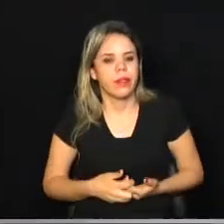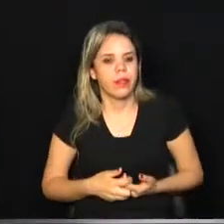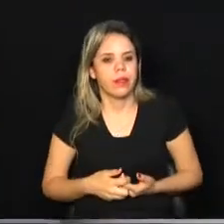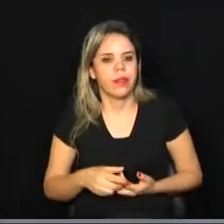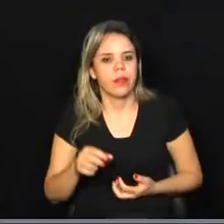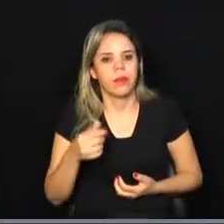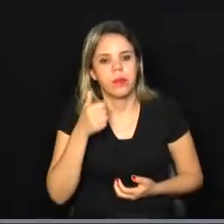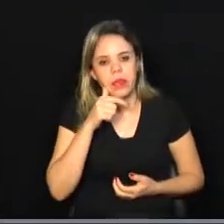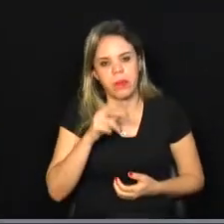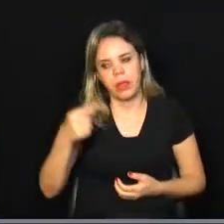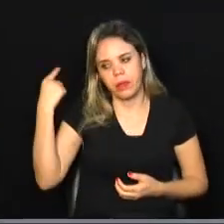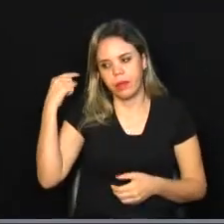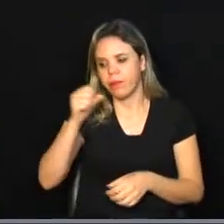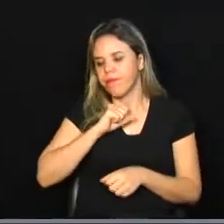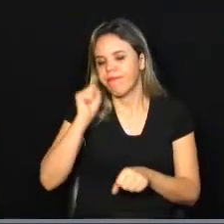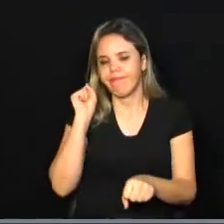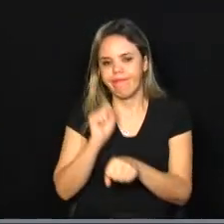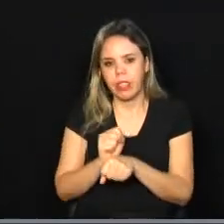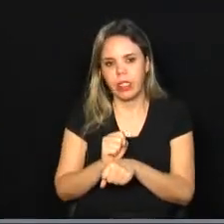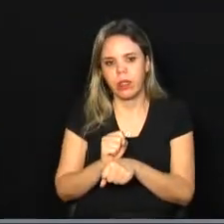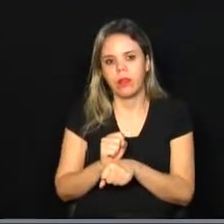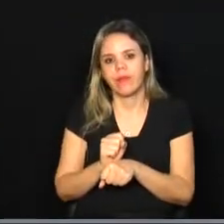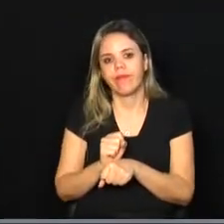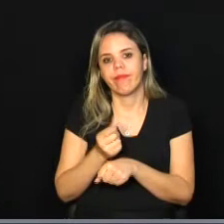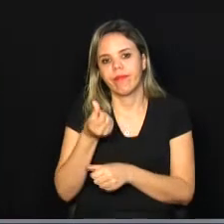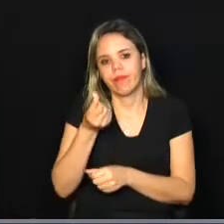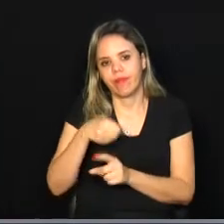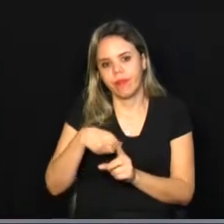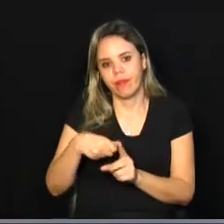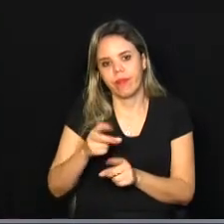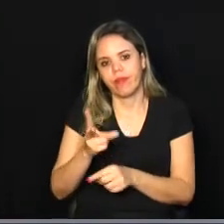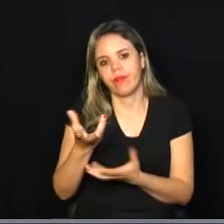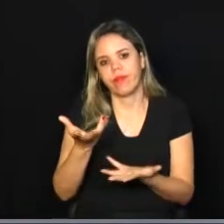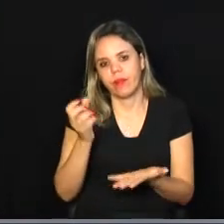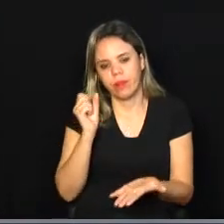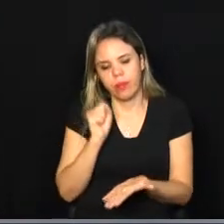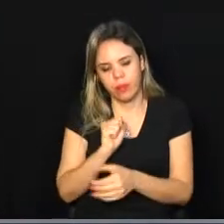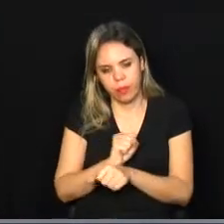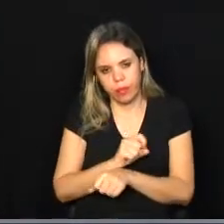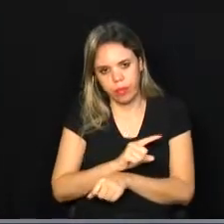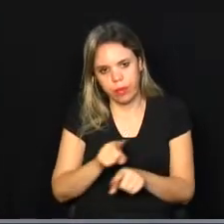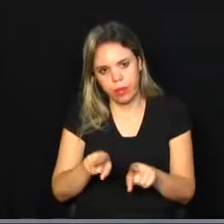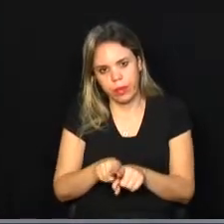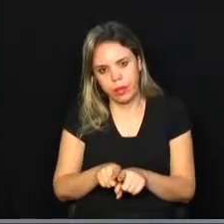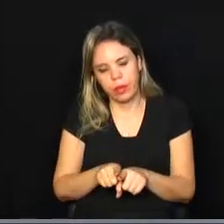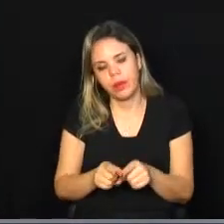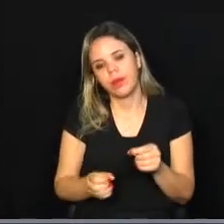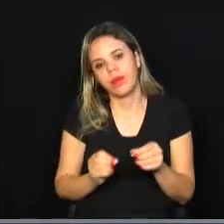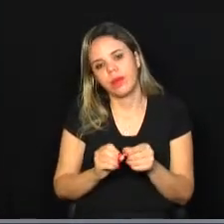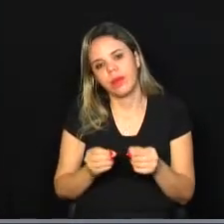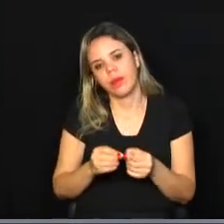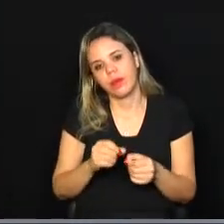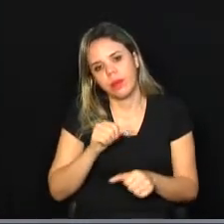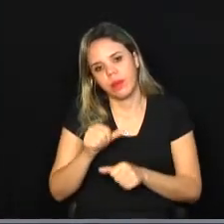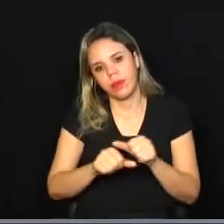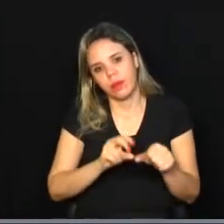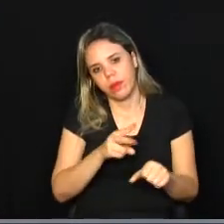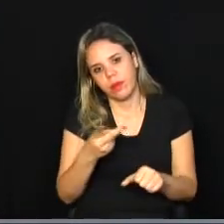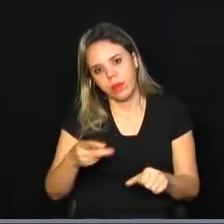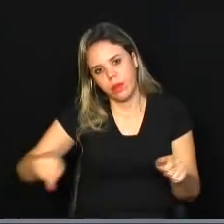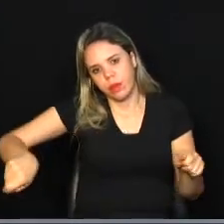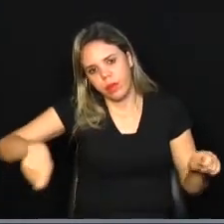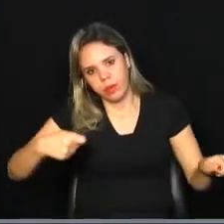Sabine parou, eu competi mais 6 meses e quis parar também. E aí que foi a minha transição para o